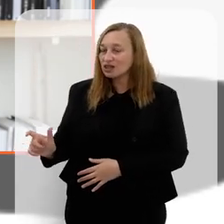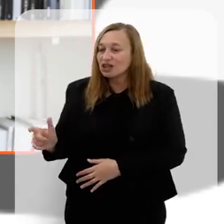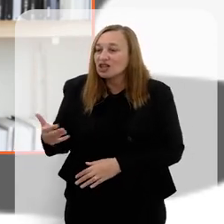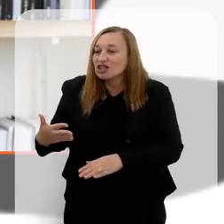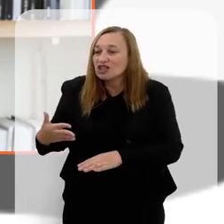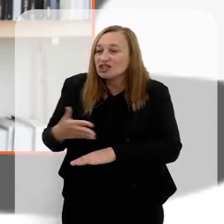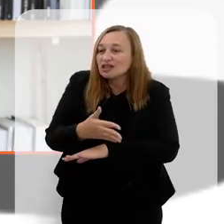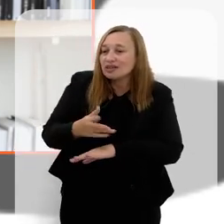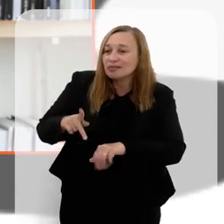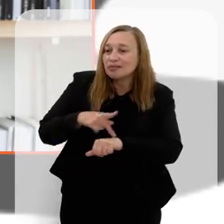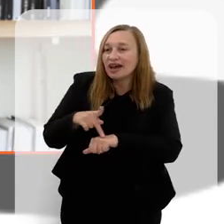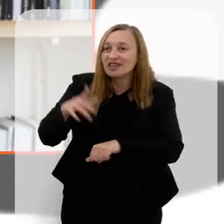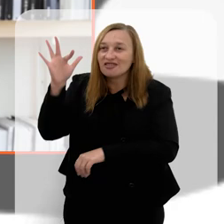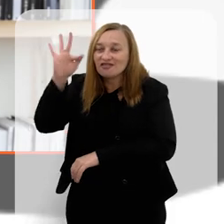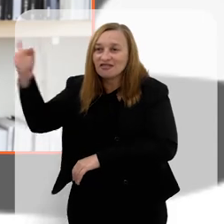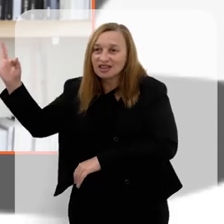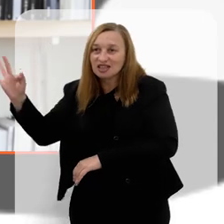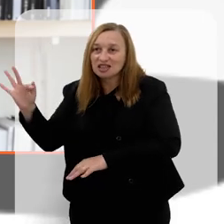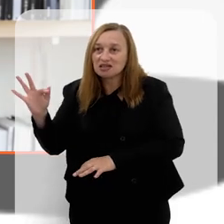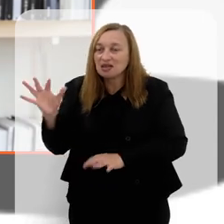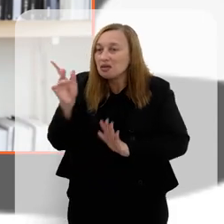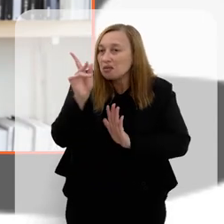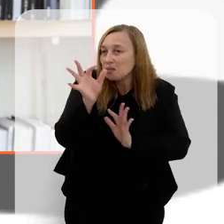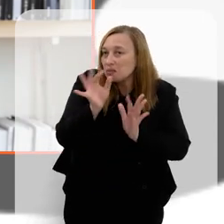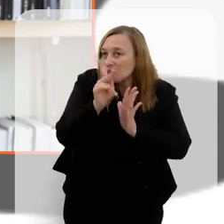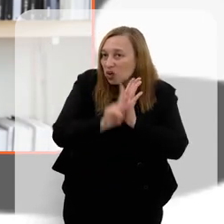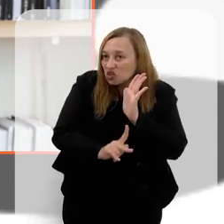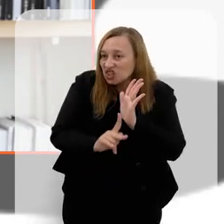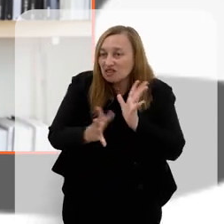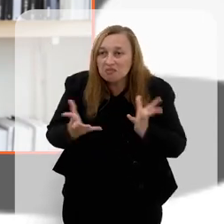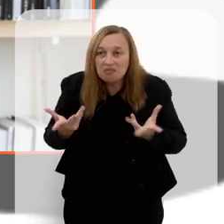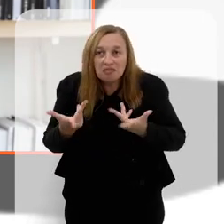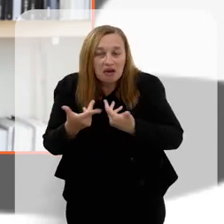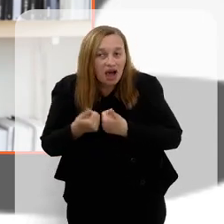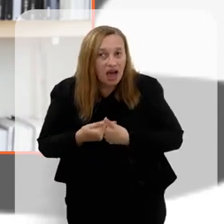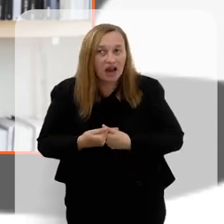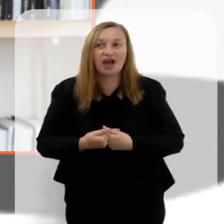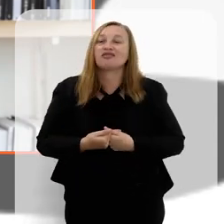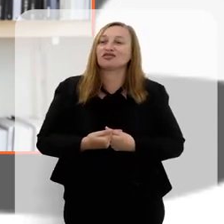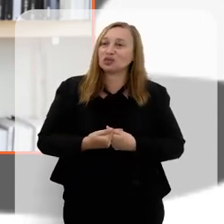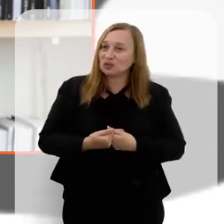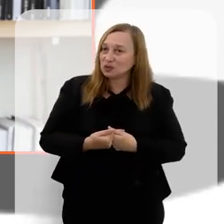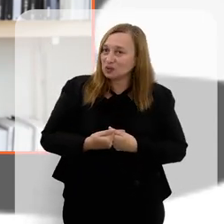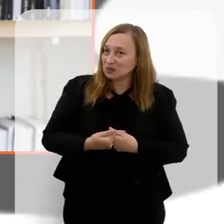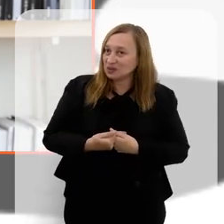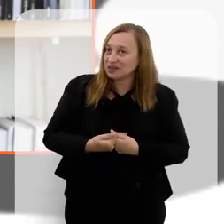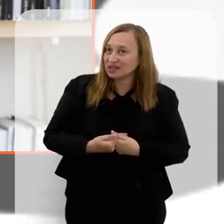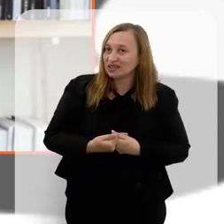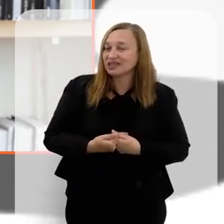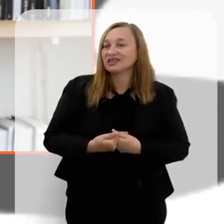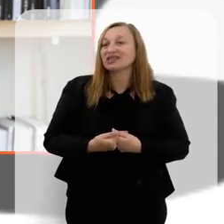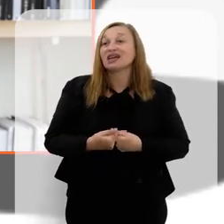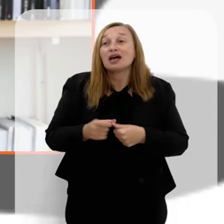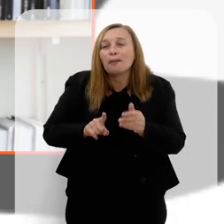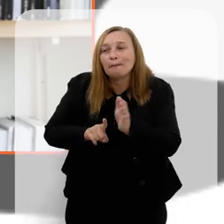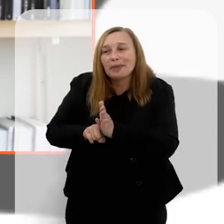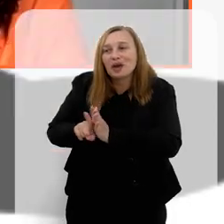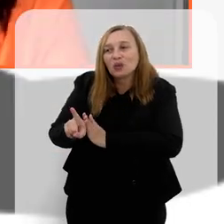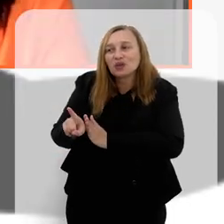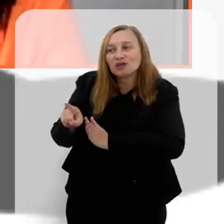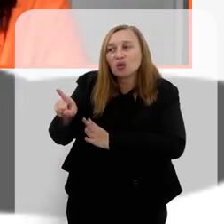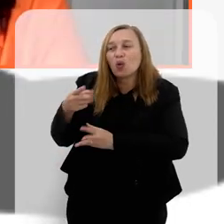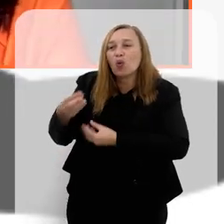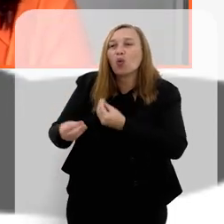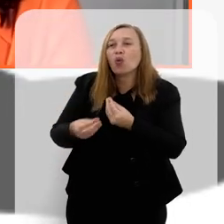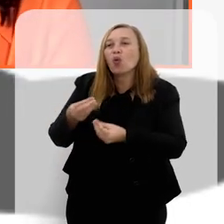da França, com esse projeto extraordinário. Lili, nós fomos para o intervalo, deixamos aqui essa super